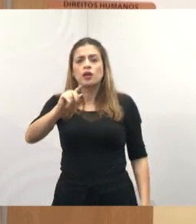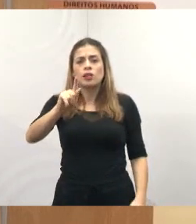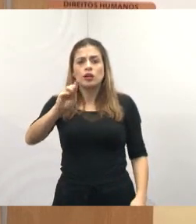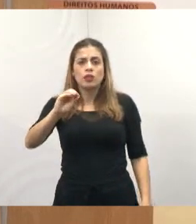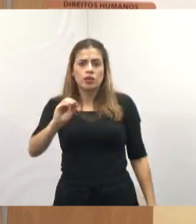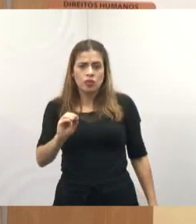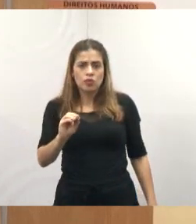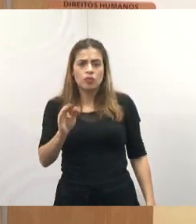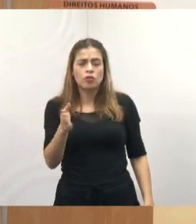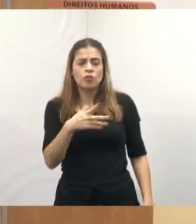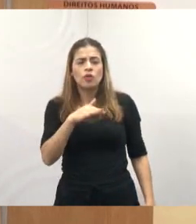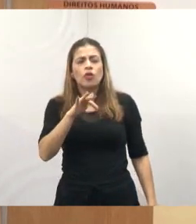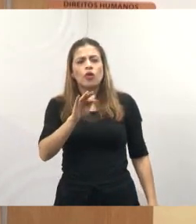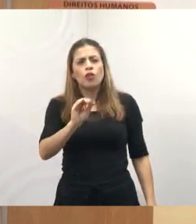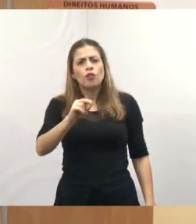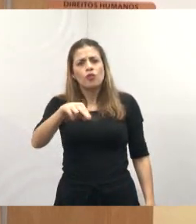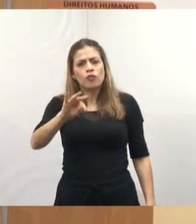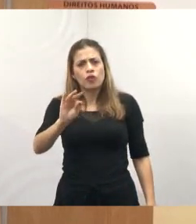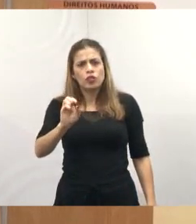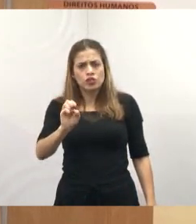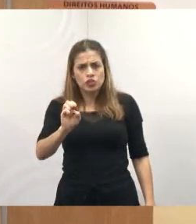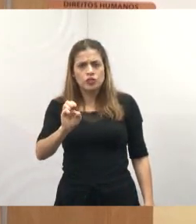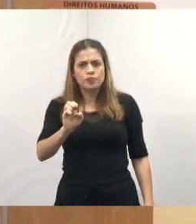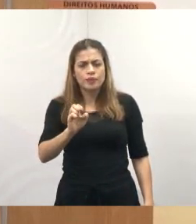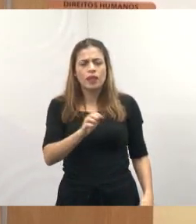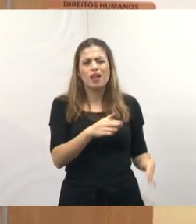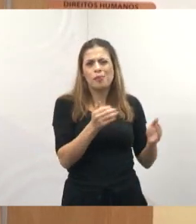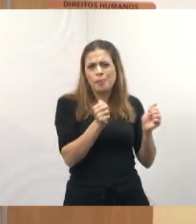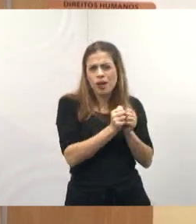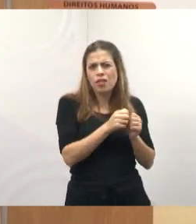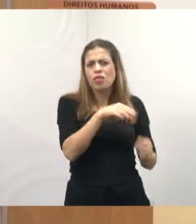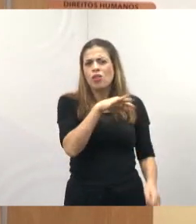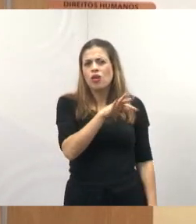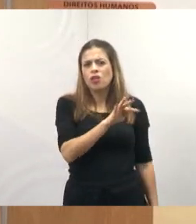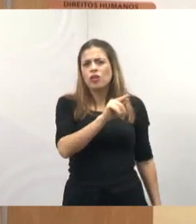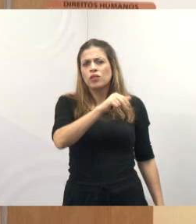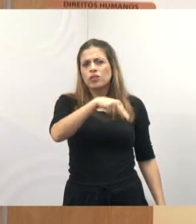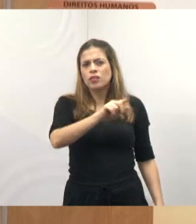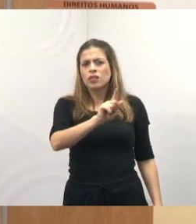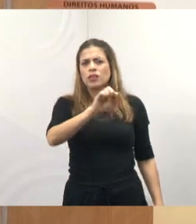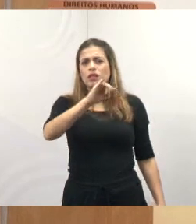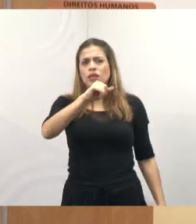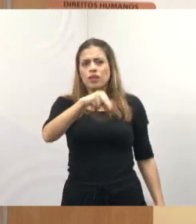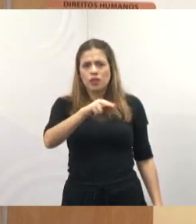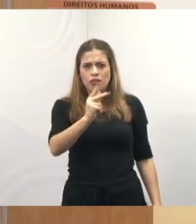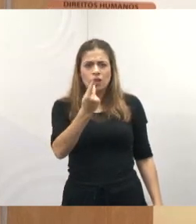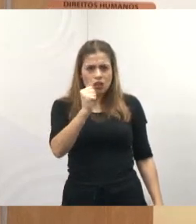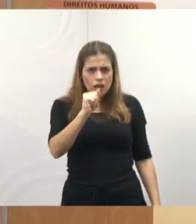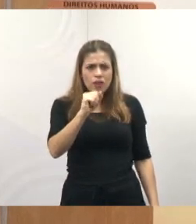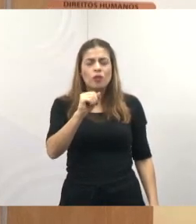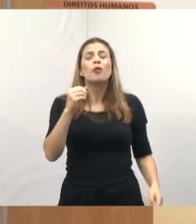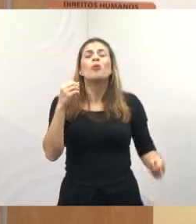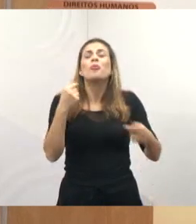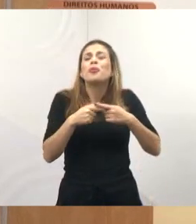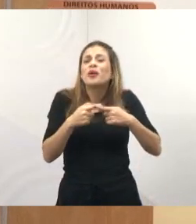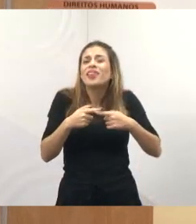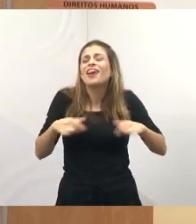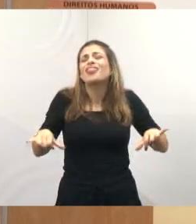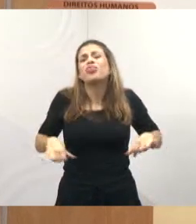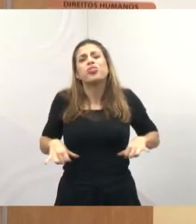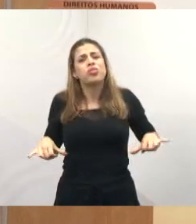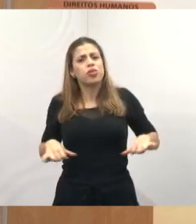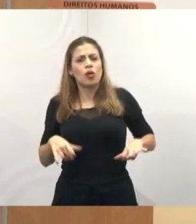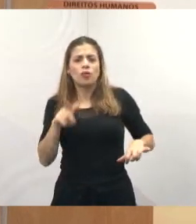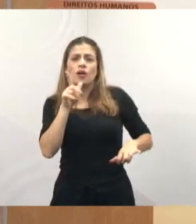com as enchentes, né, e o povo do São Luís, aliás, quero mandar um grande abraço ali para o pessoal do São Luís, que fez uma luta grande, né, e ontem